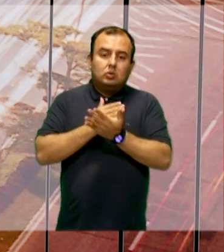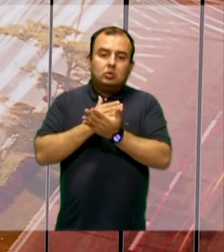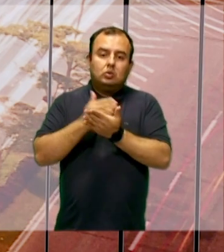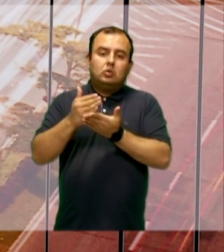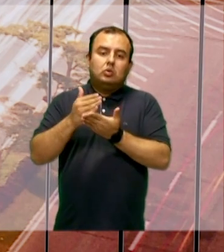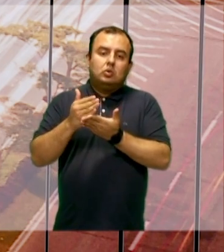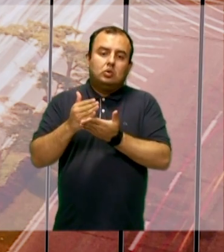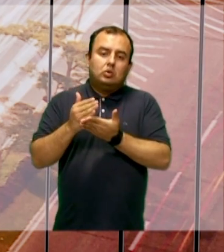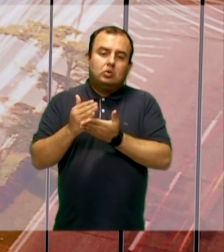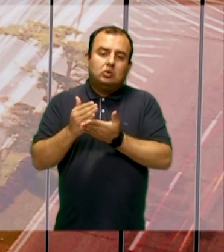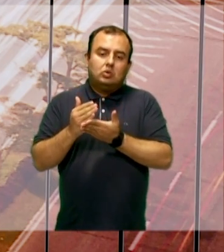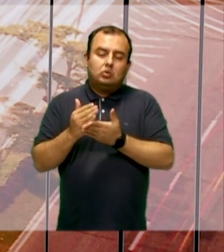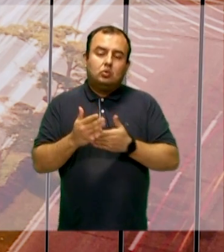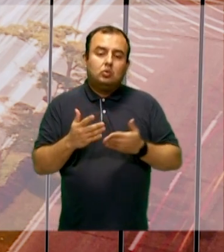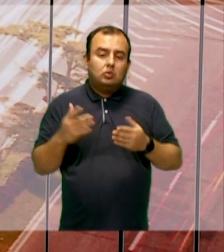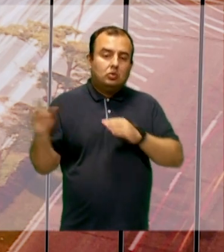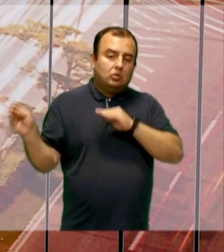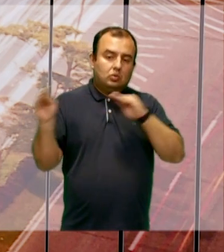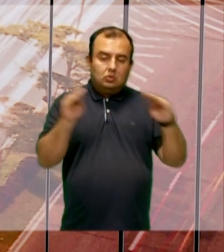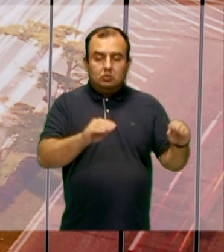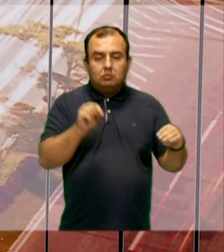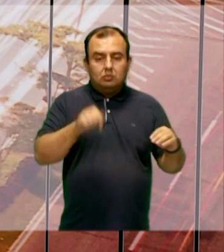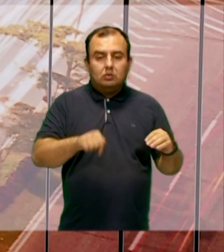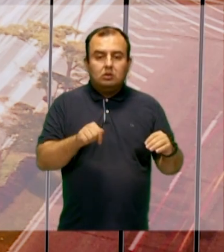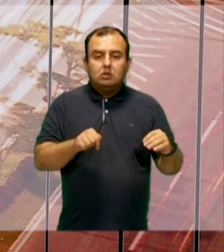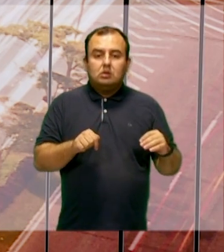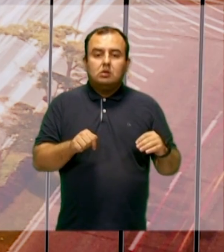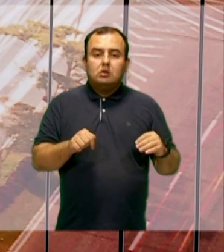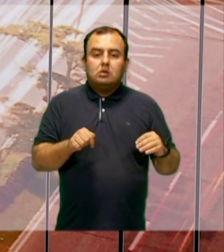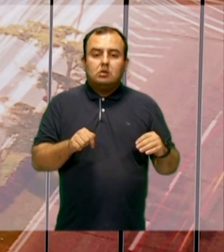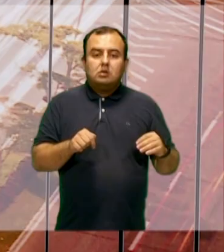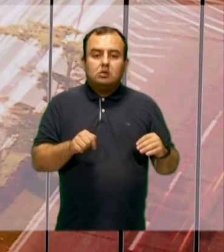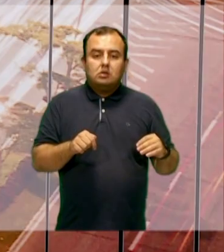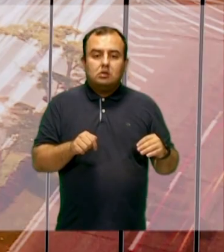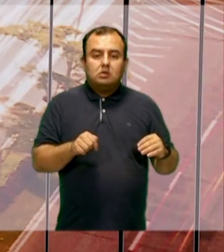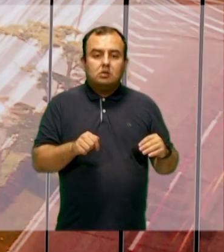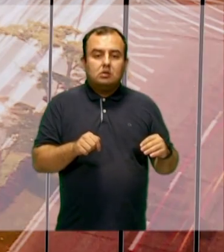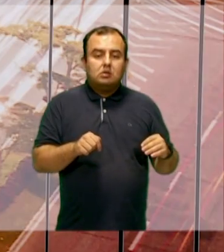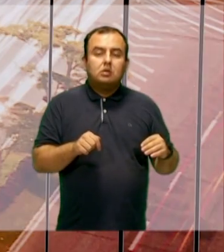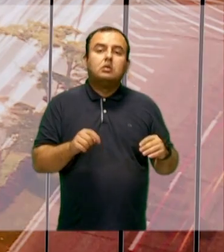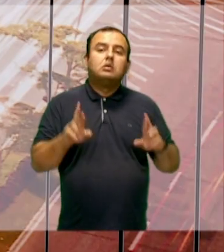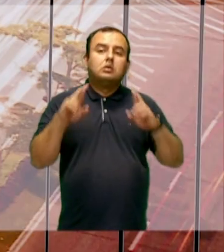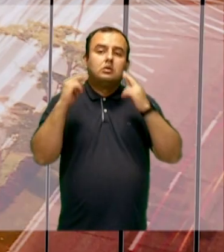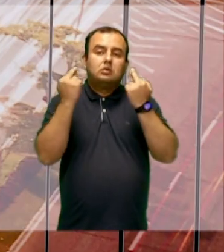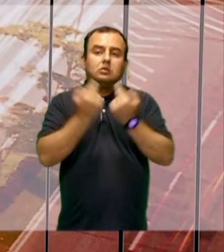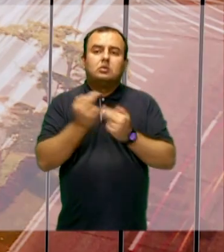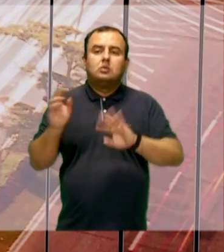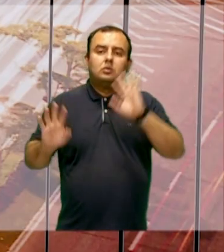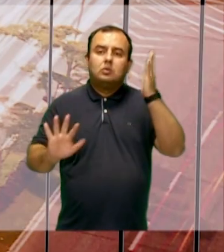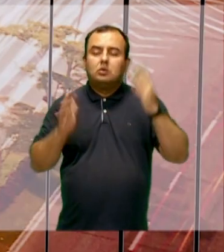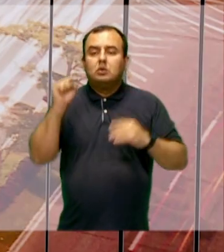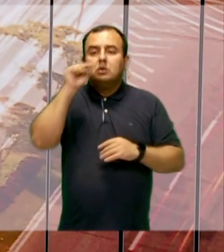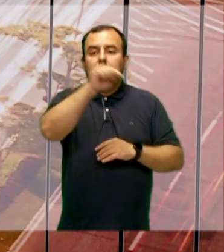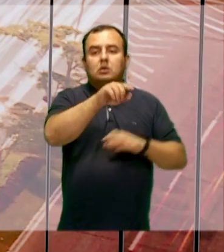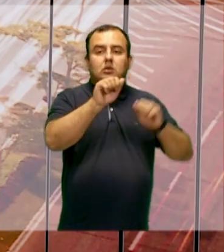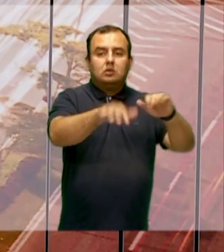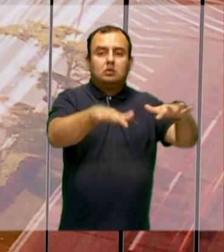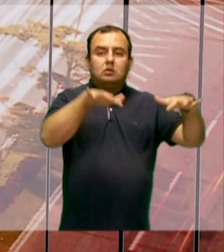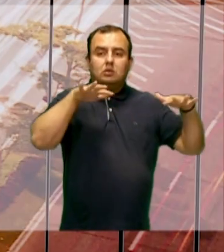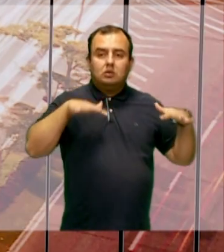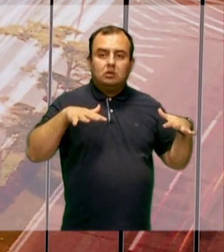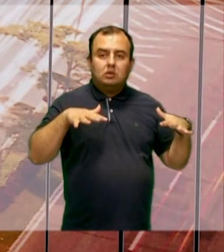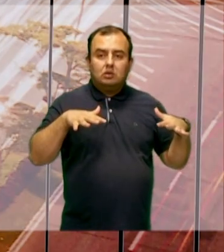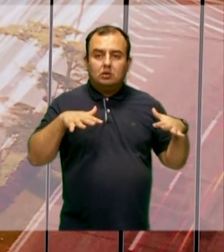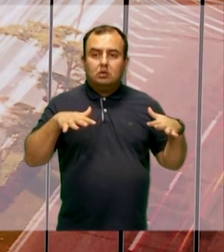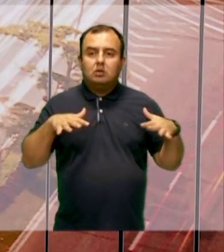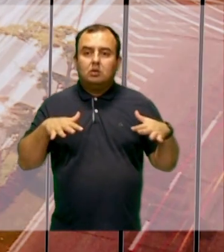início, logo que nós viemos para cá, a gente cobria muitas reuniões que aconteciam lá no auditório. O auditório